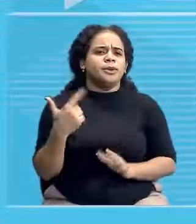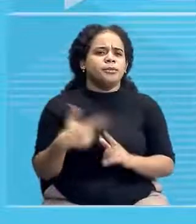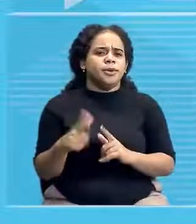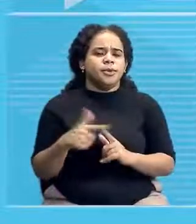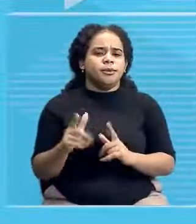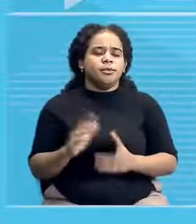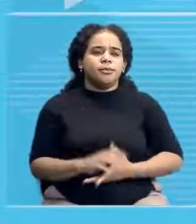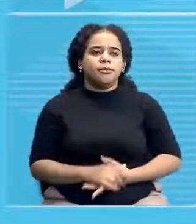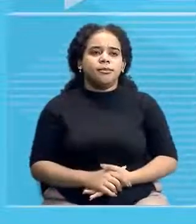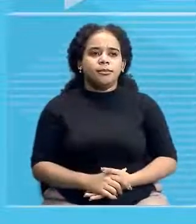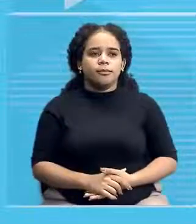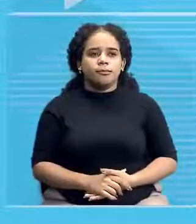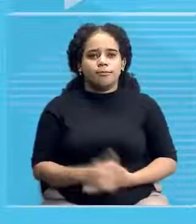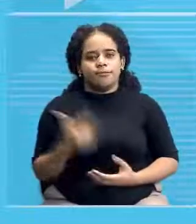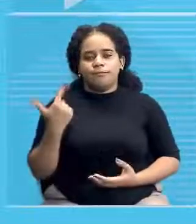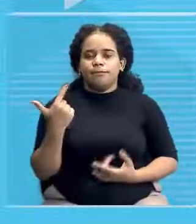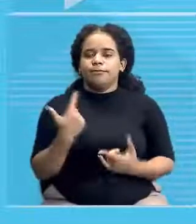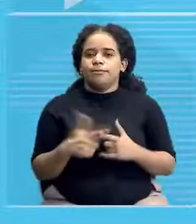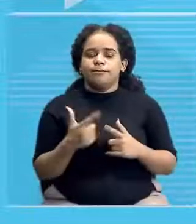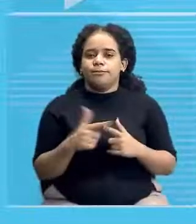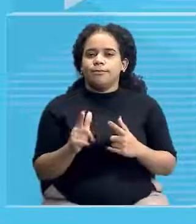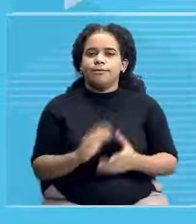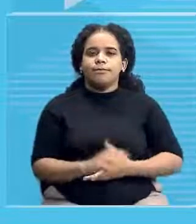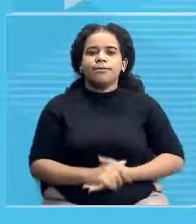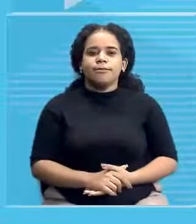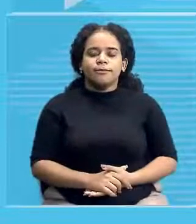Não. Não, gente.